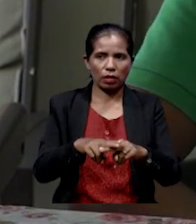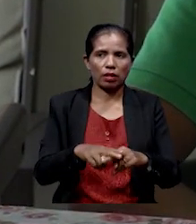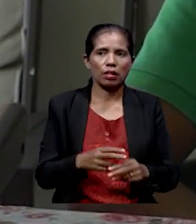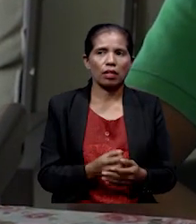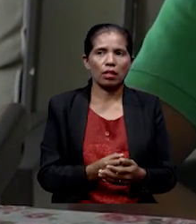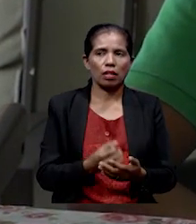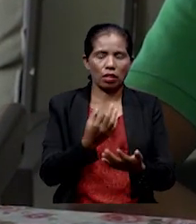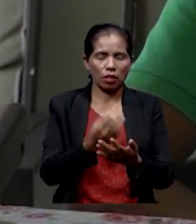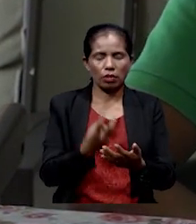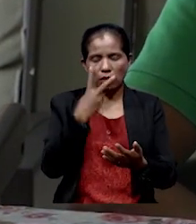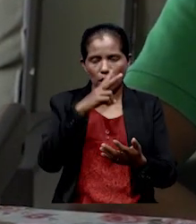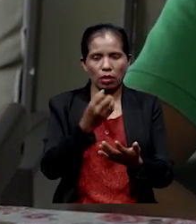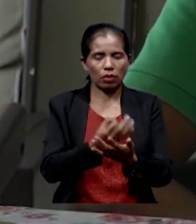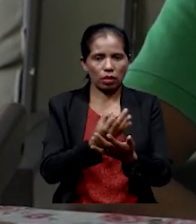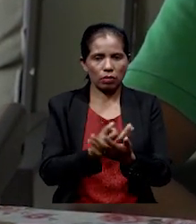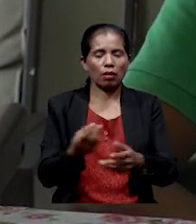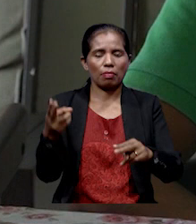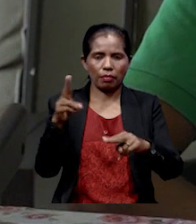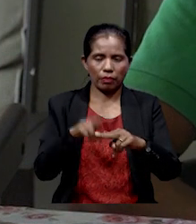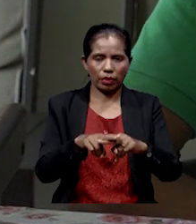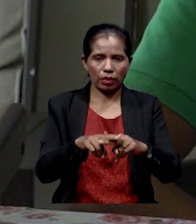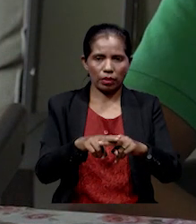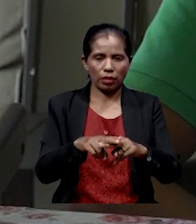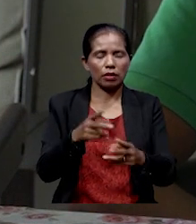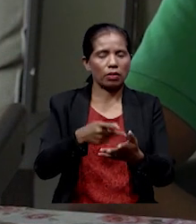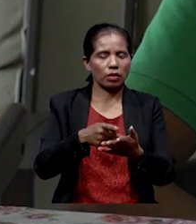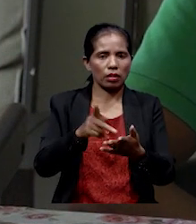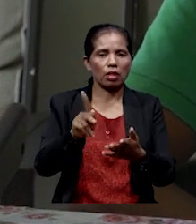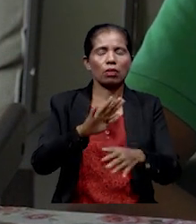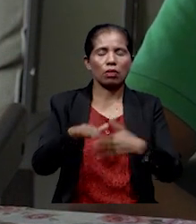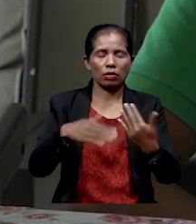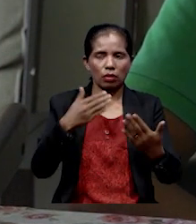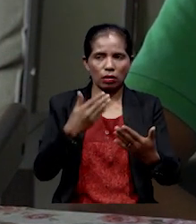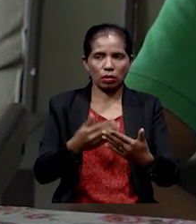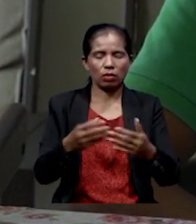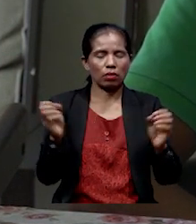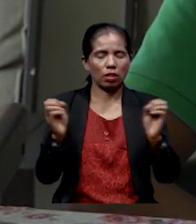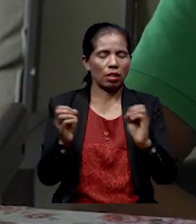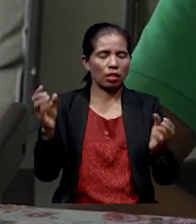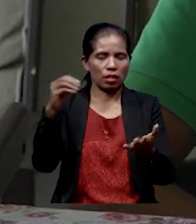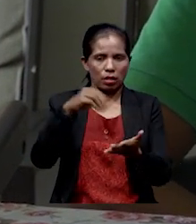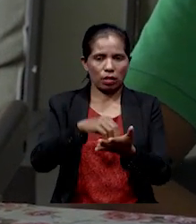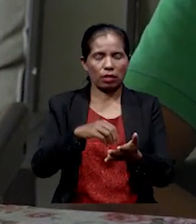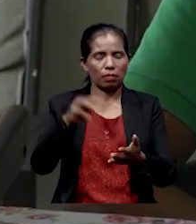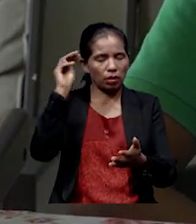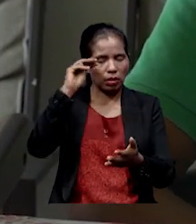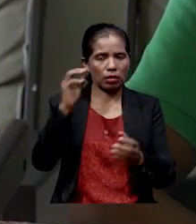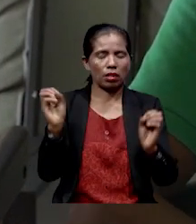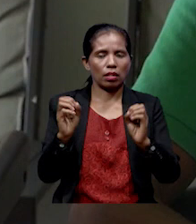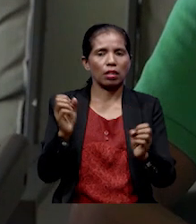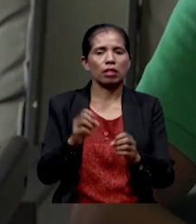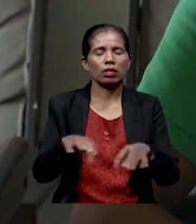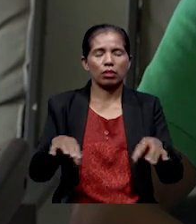tu retifica para cobre outro, despesas ministérios também, mas lá prevê, mas despesas na totina